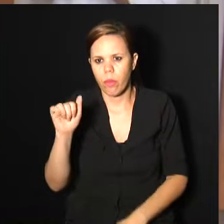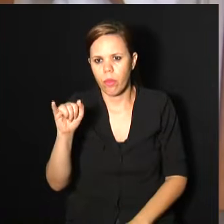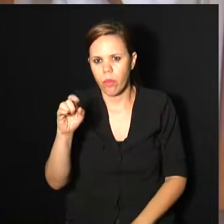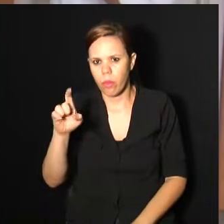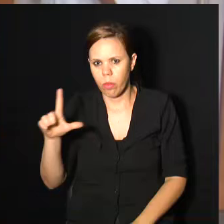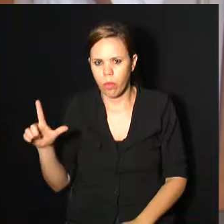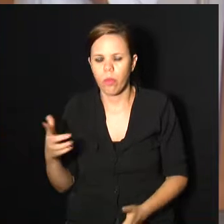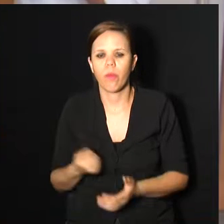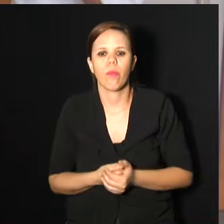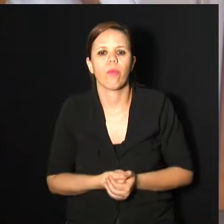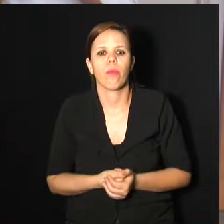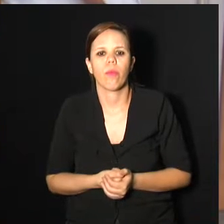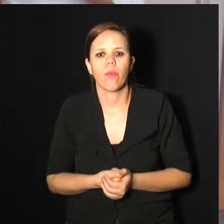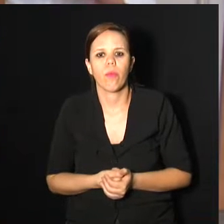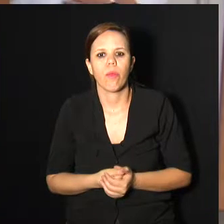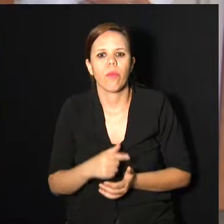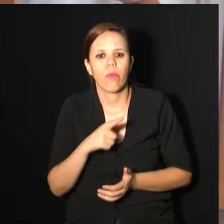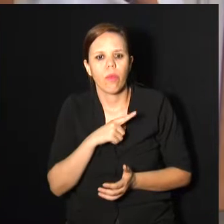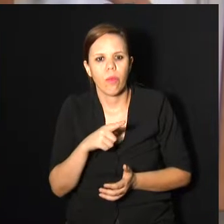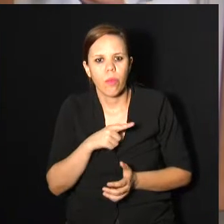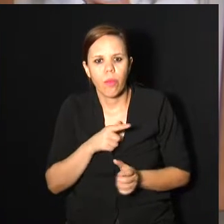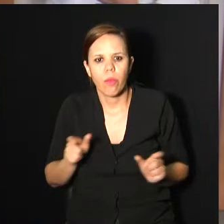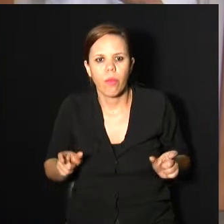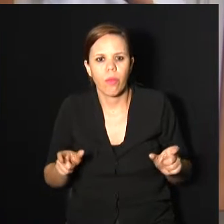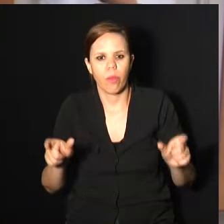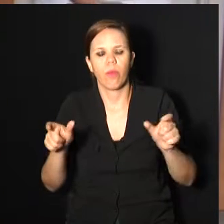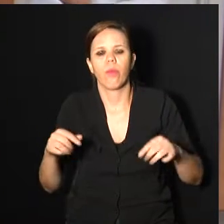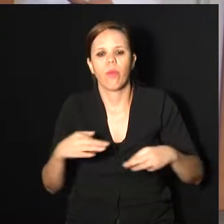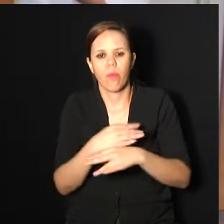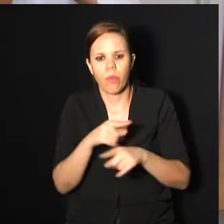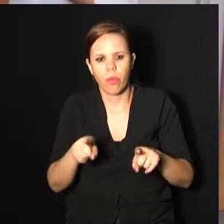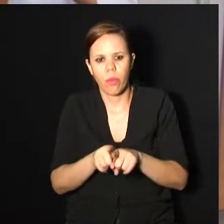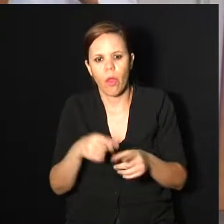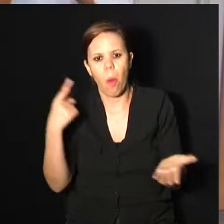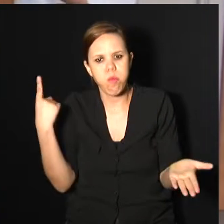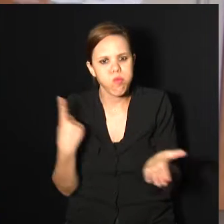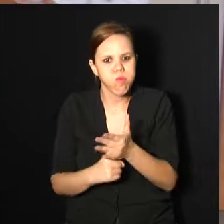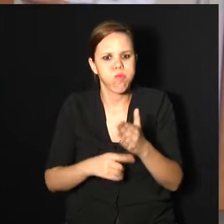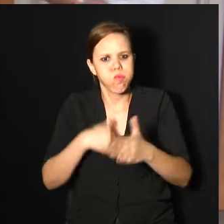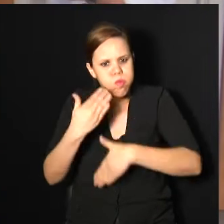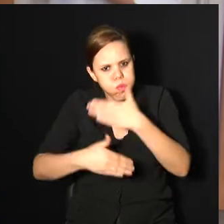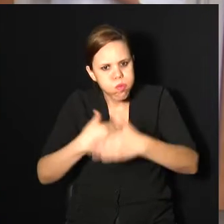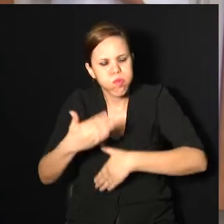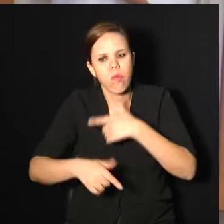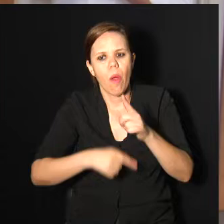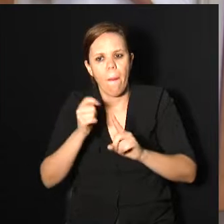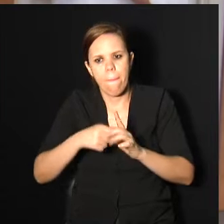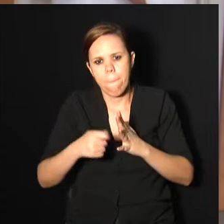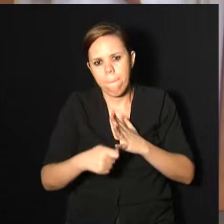A ideia do circuito urbano é que a gente tenha uma agenda bastante intensiva nesse mês,